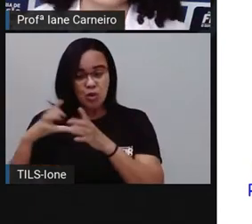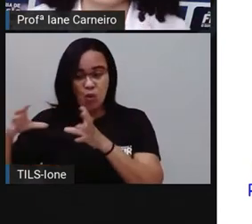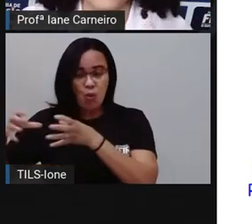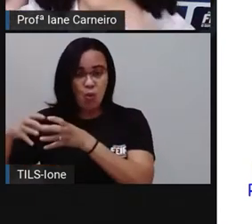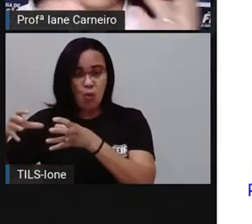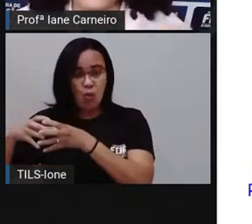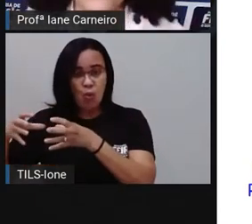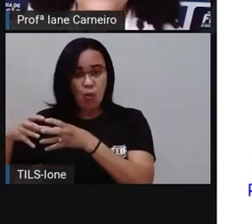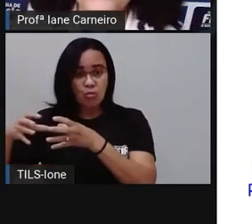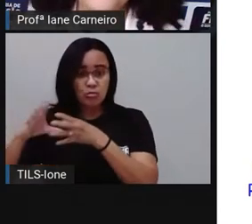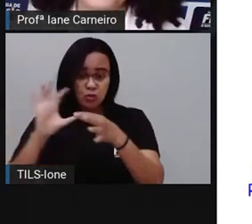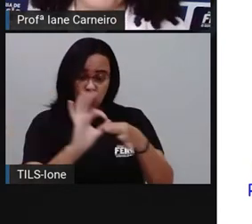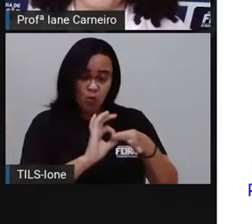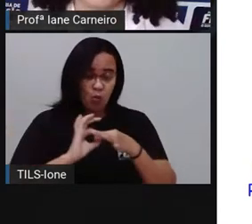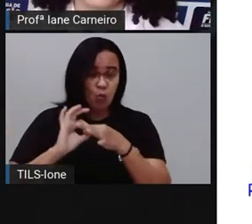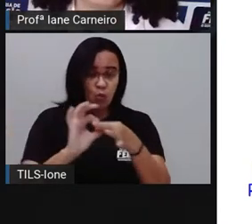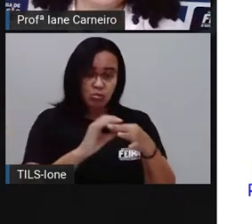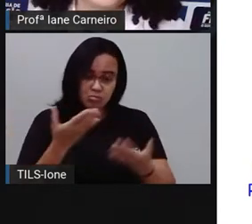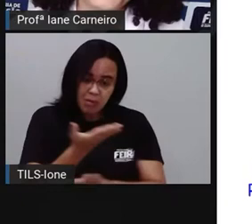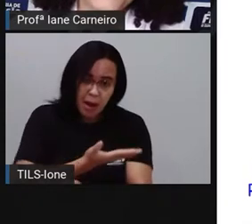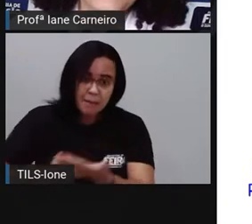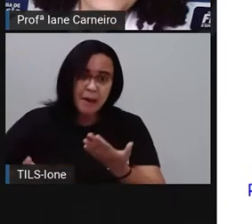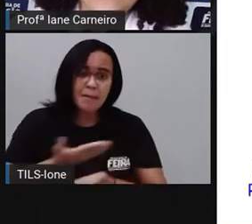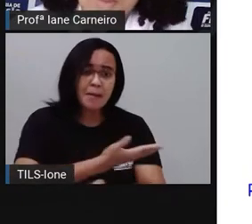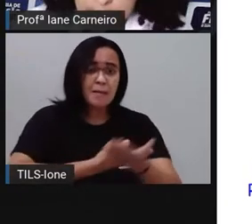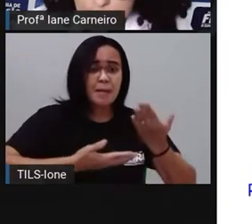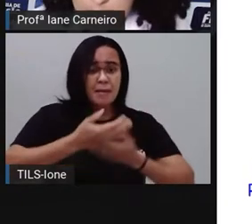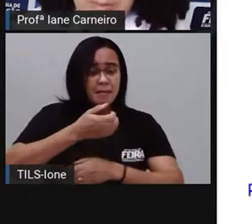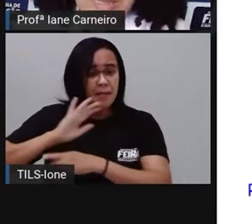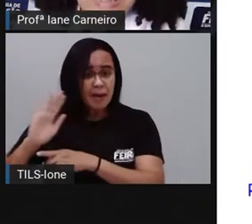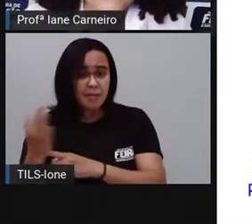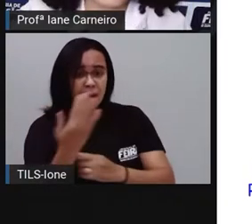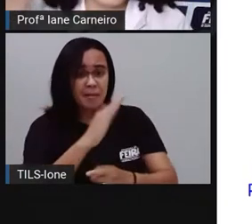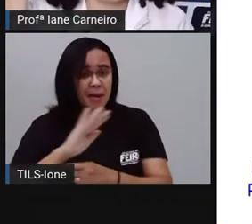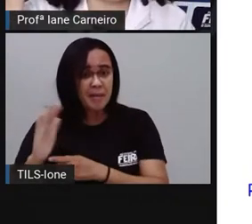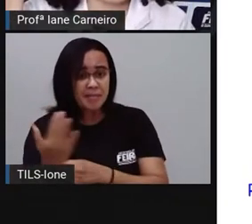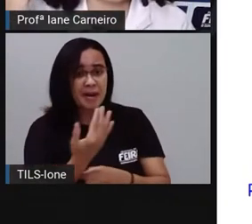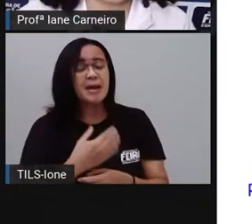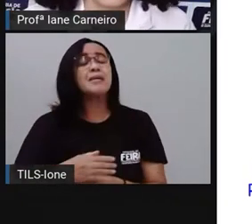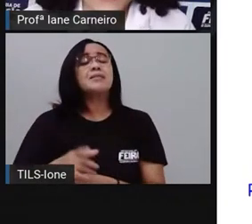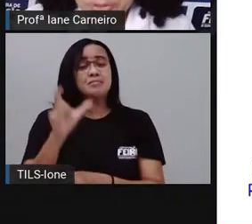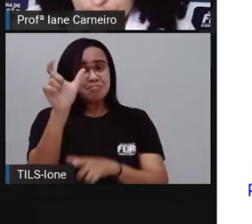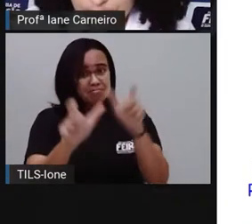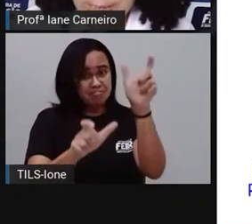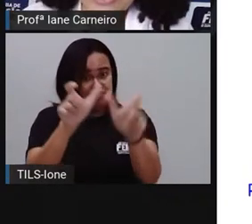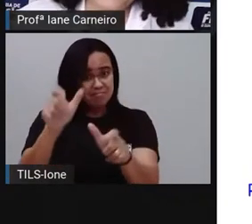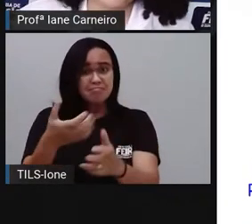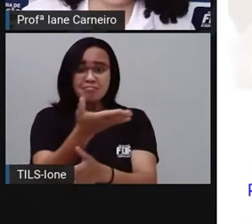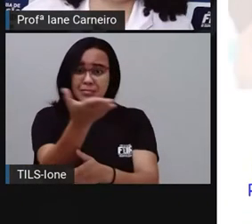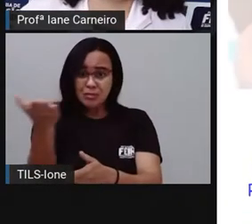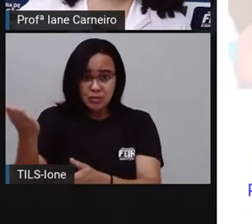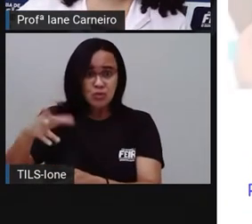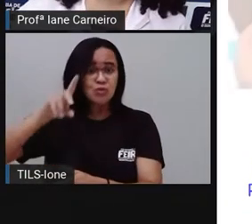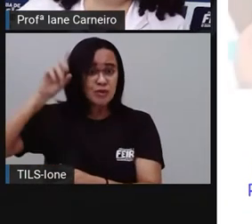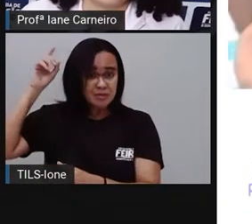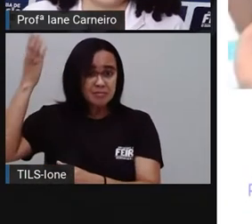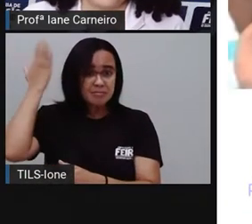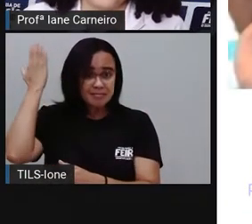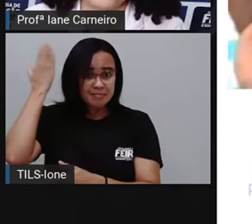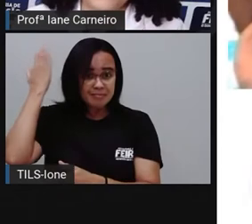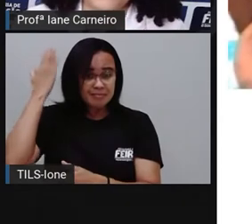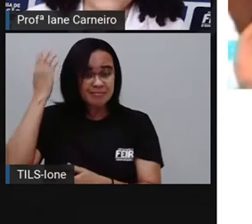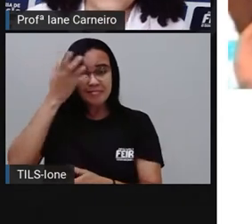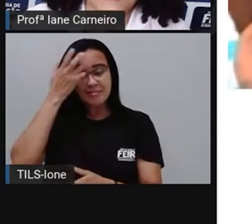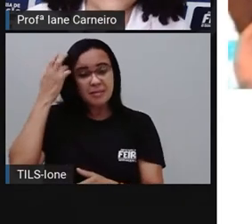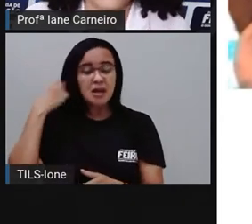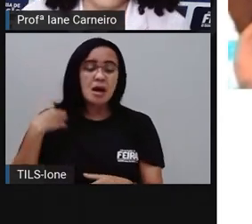né, e que um ajuda o outro, né? Então, essas duas personalidades são bem antigas. Agora, a Pro vai mostrar